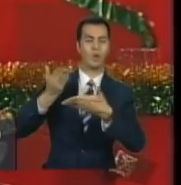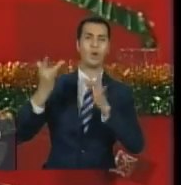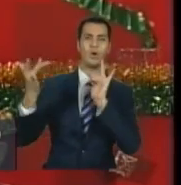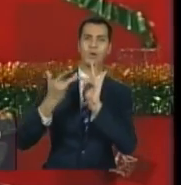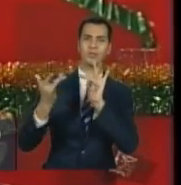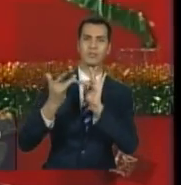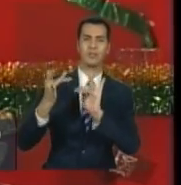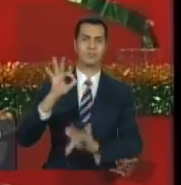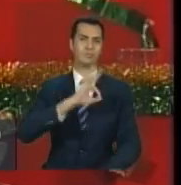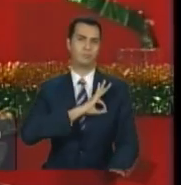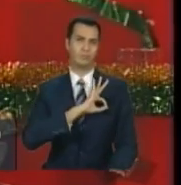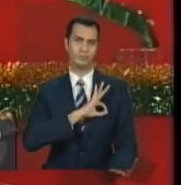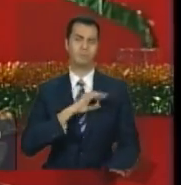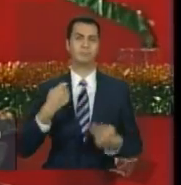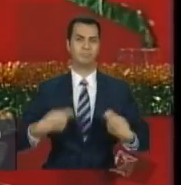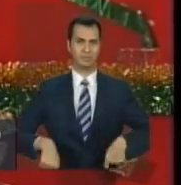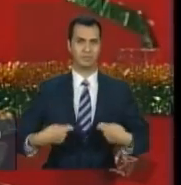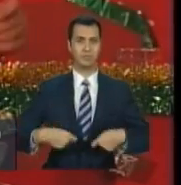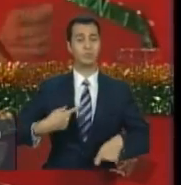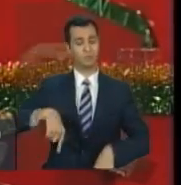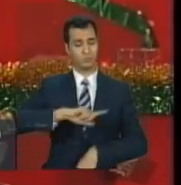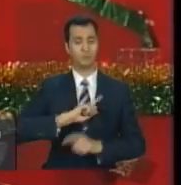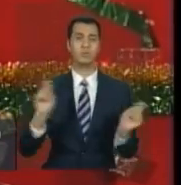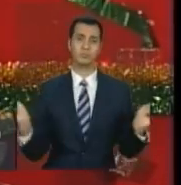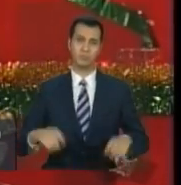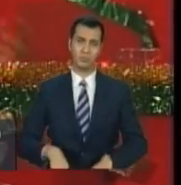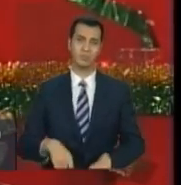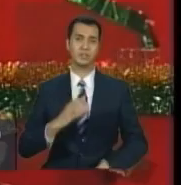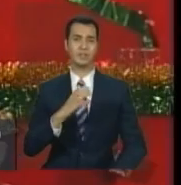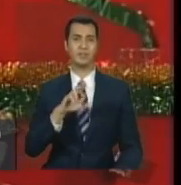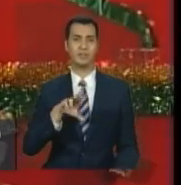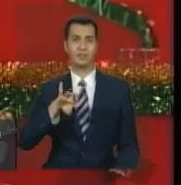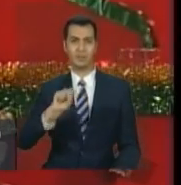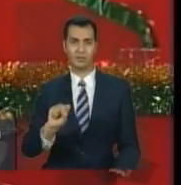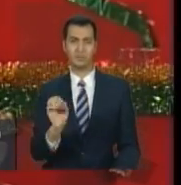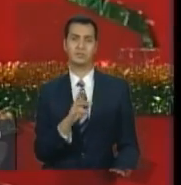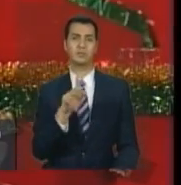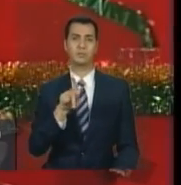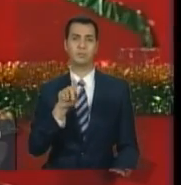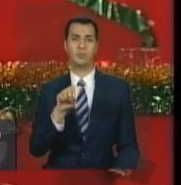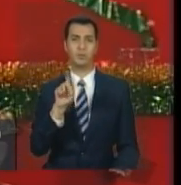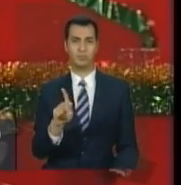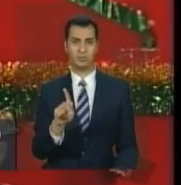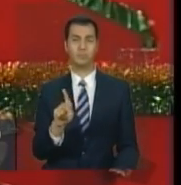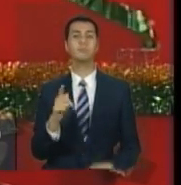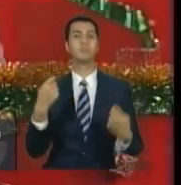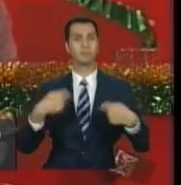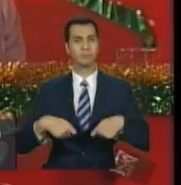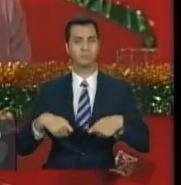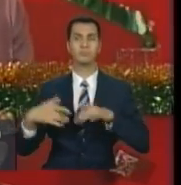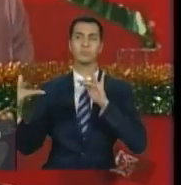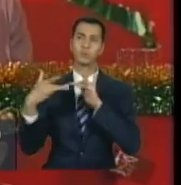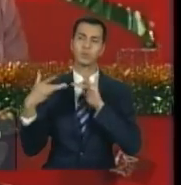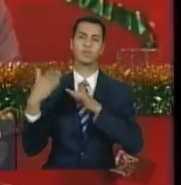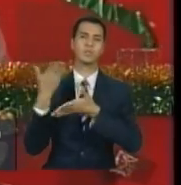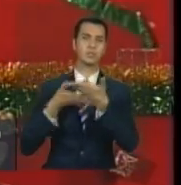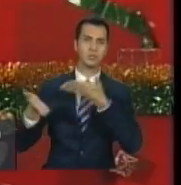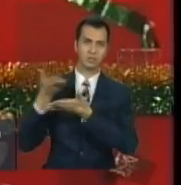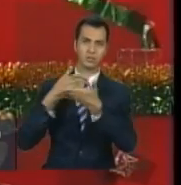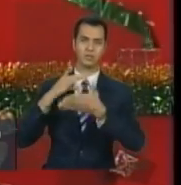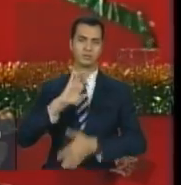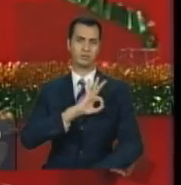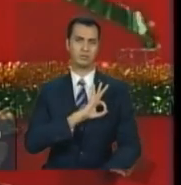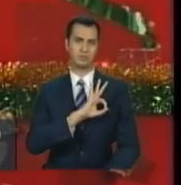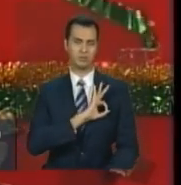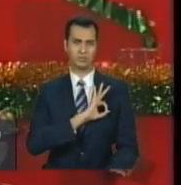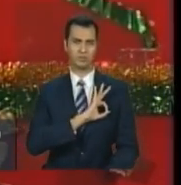Isso nós podemos fazer através dos CREAs e dos CRAs POP. Essa interlocução